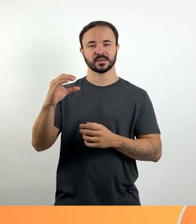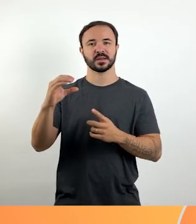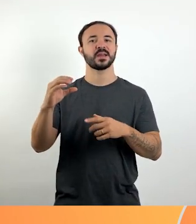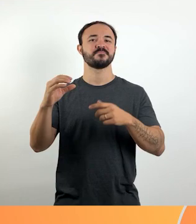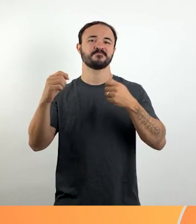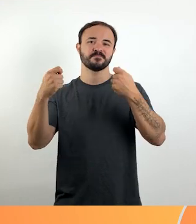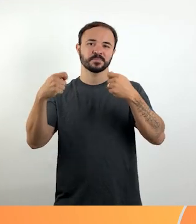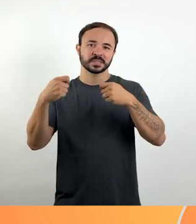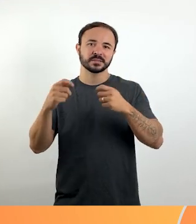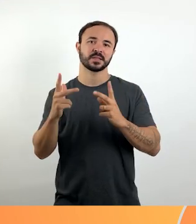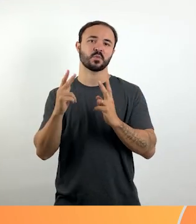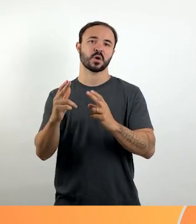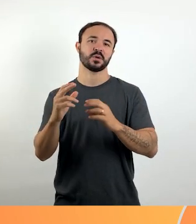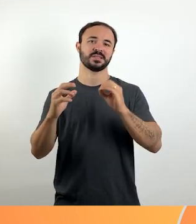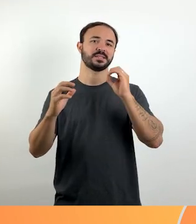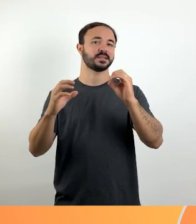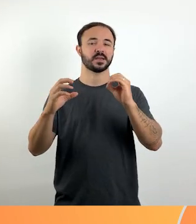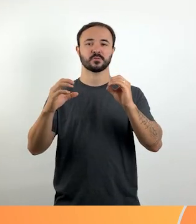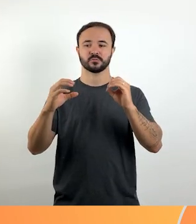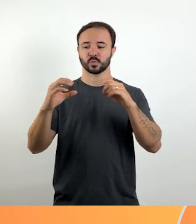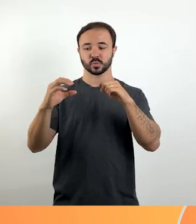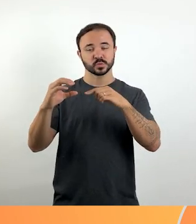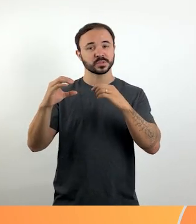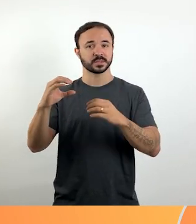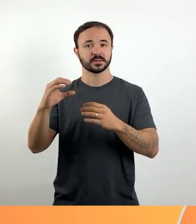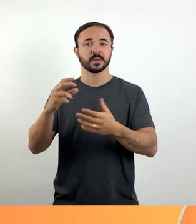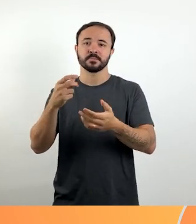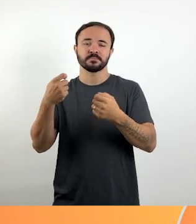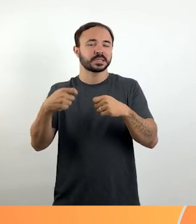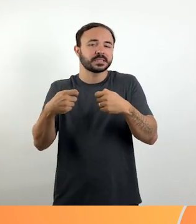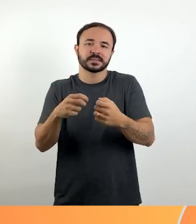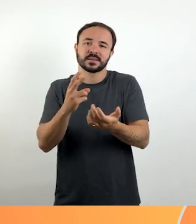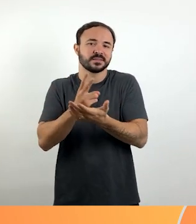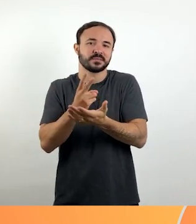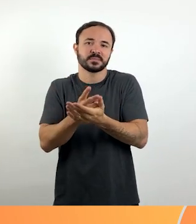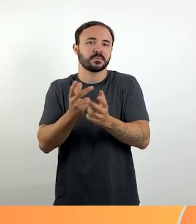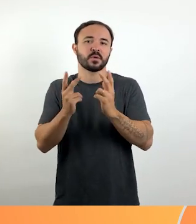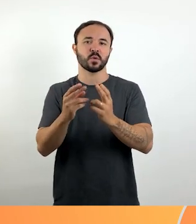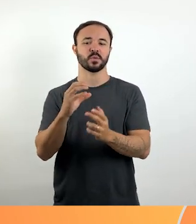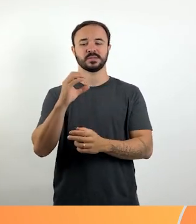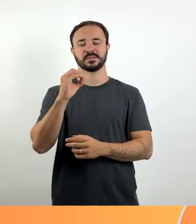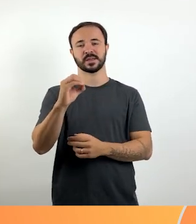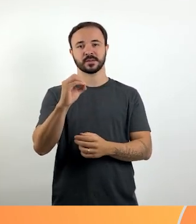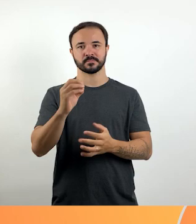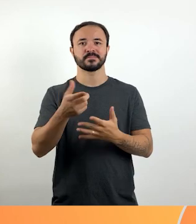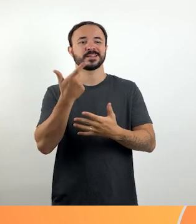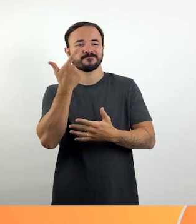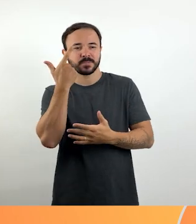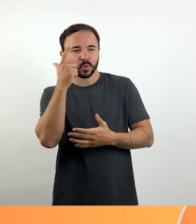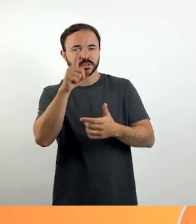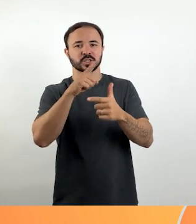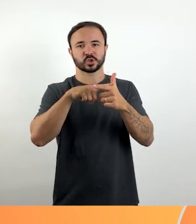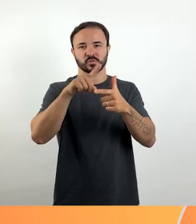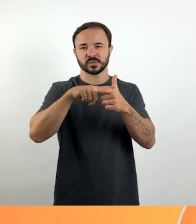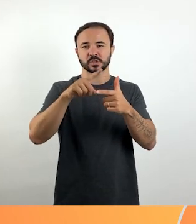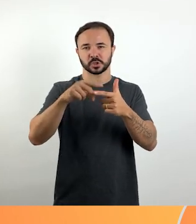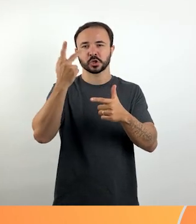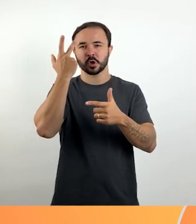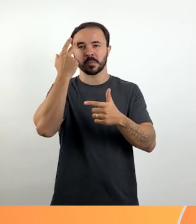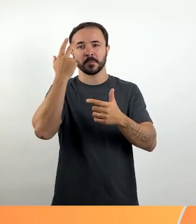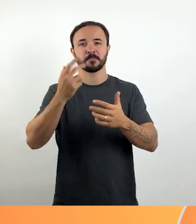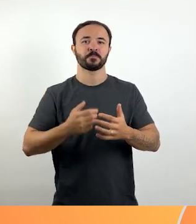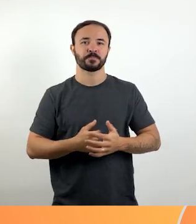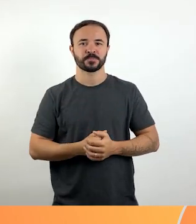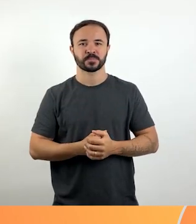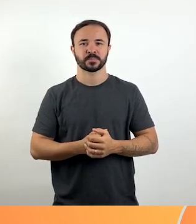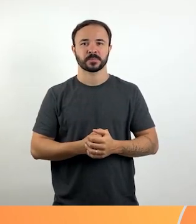ser 0, né? O último número tem que ser números formados por 0, que aí a gente teria, por exemplo, lembrando que tem que ser distinto, né?